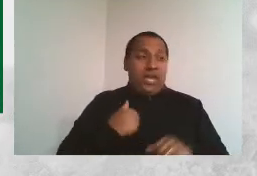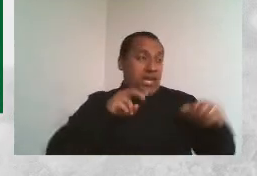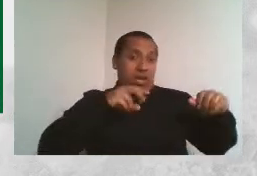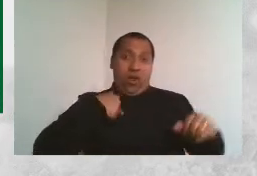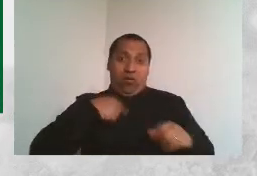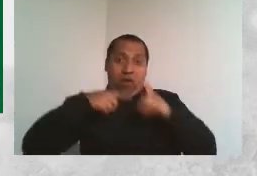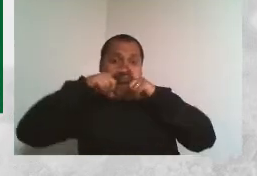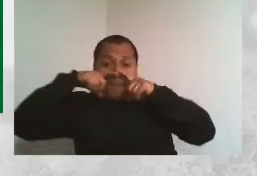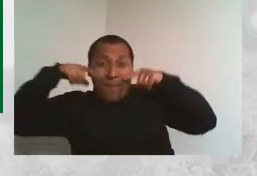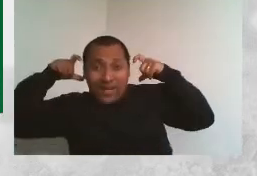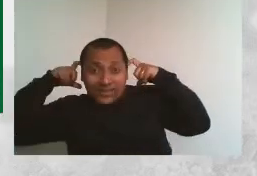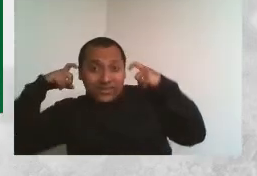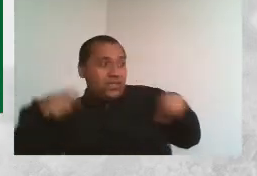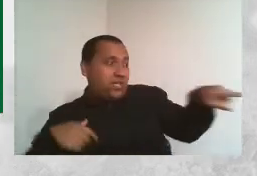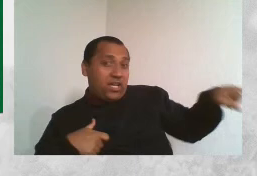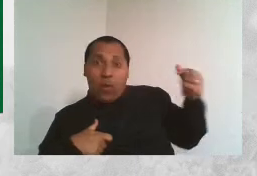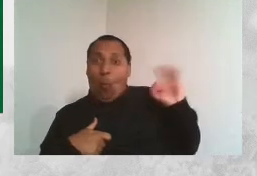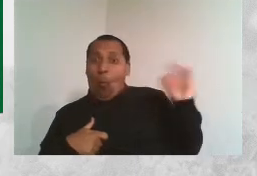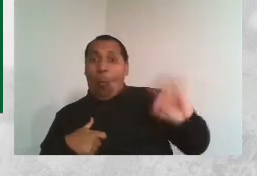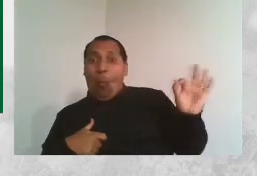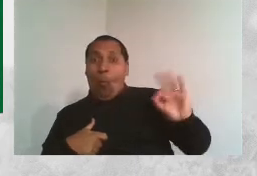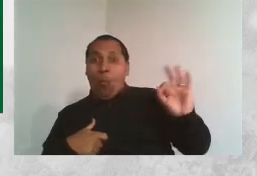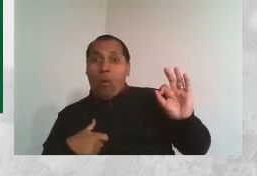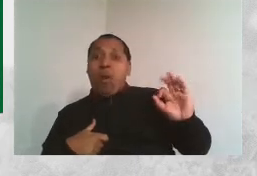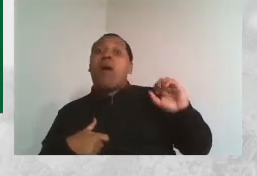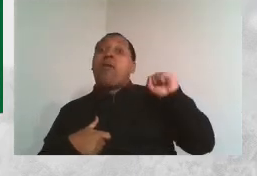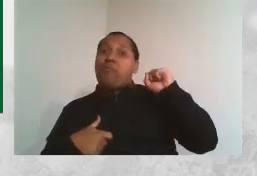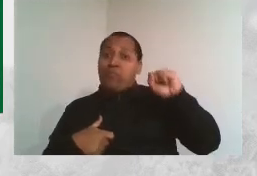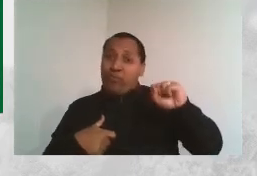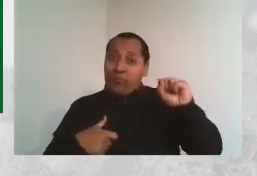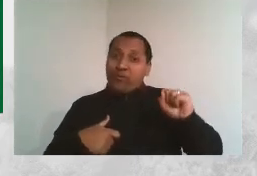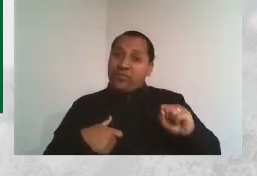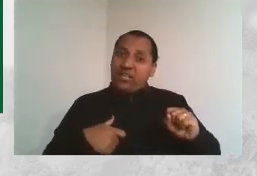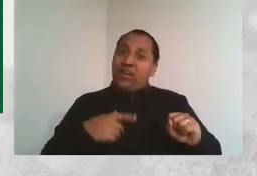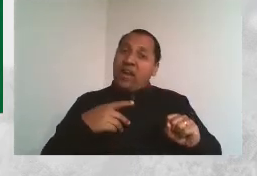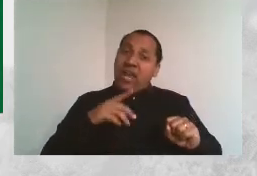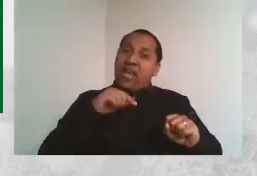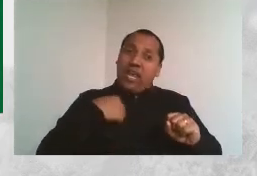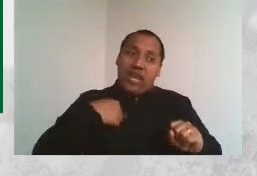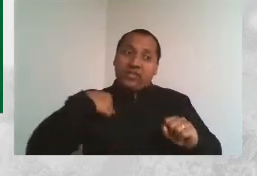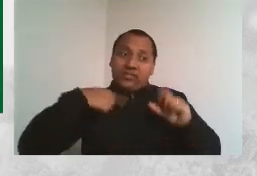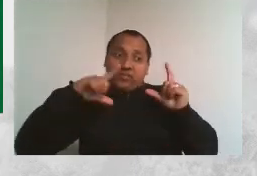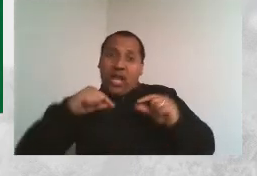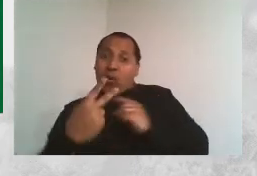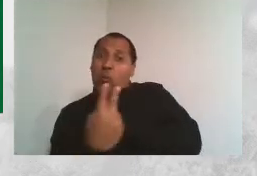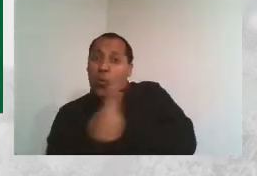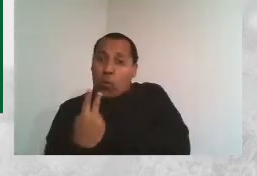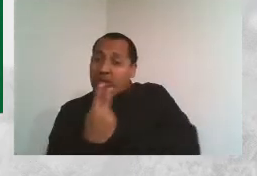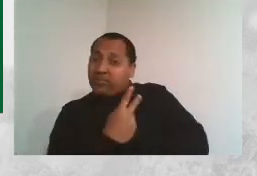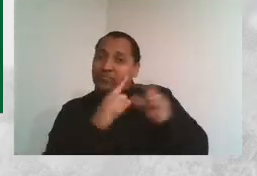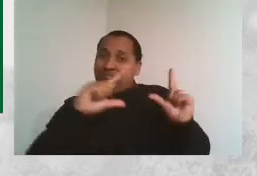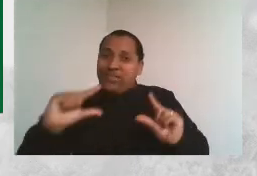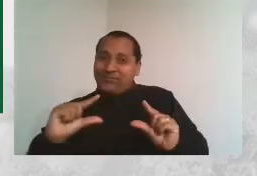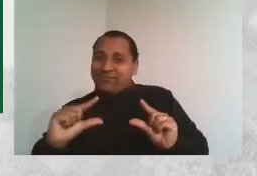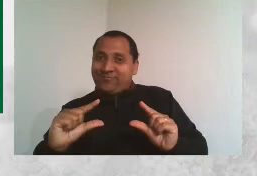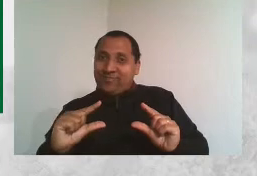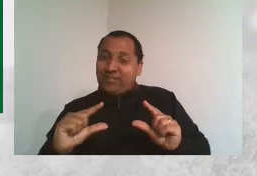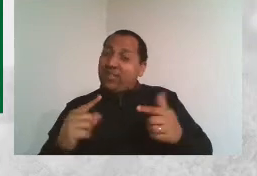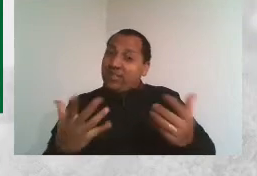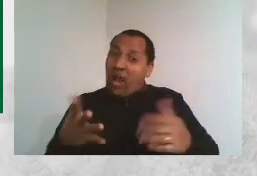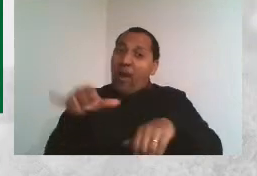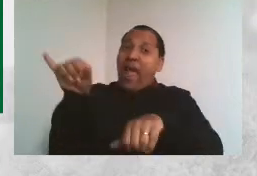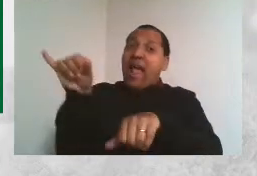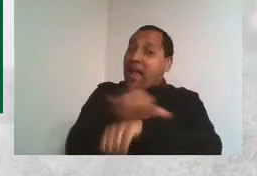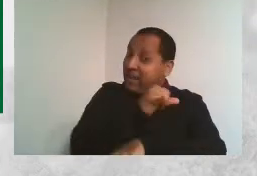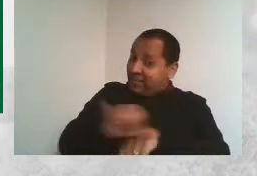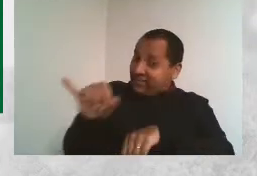estiver, vai diminuir ainda mais essa eficácia. Então, são estratégias para minimizar